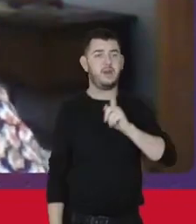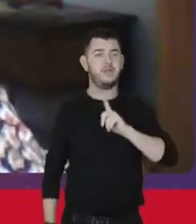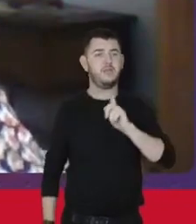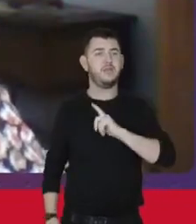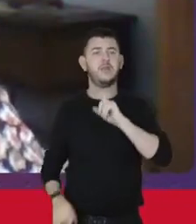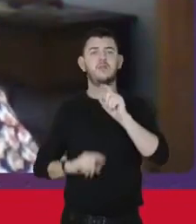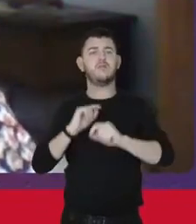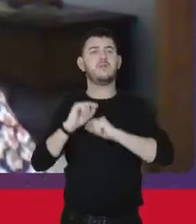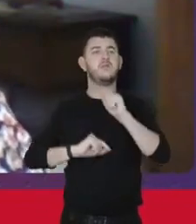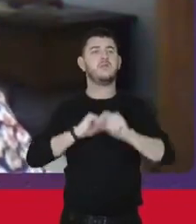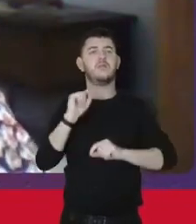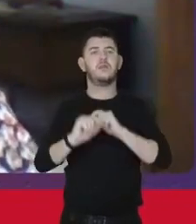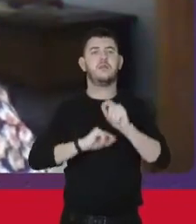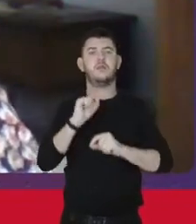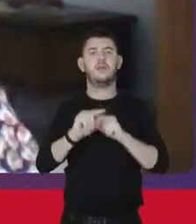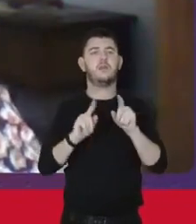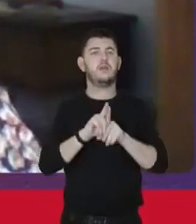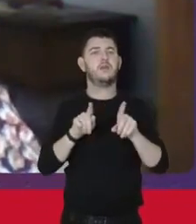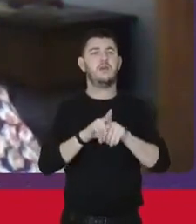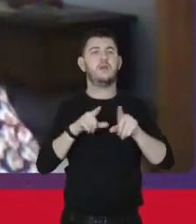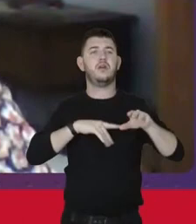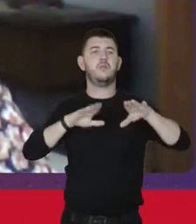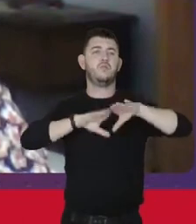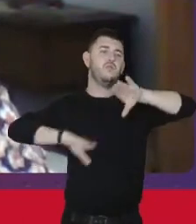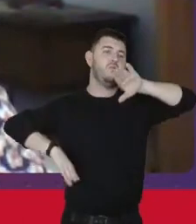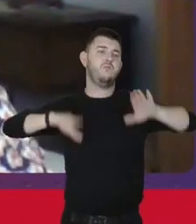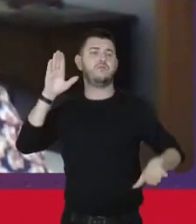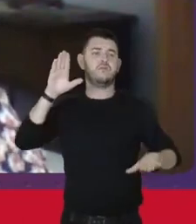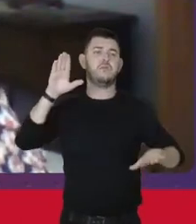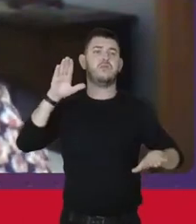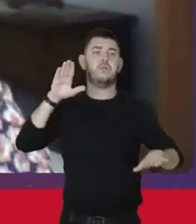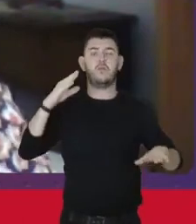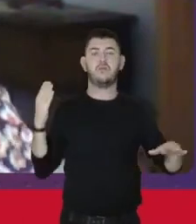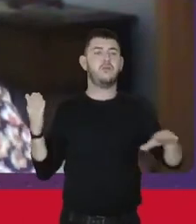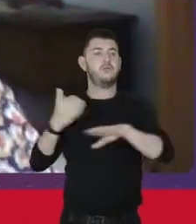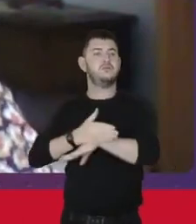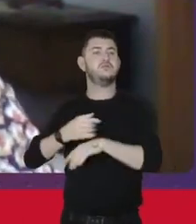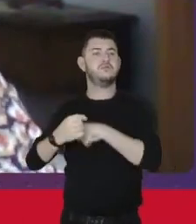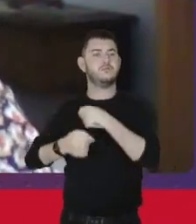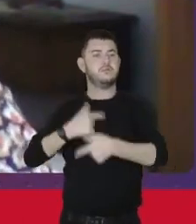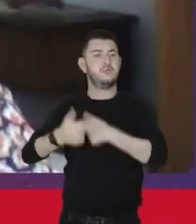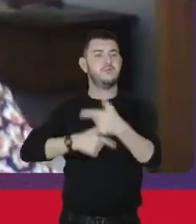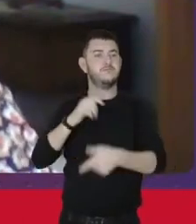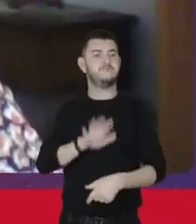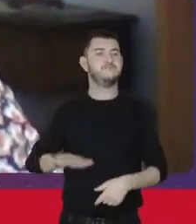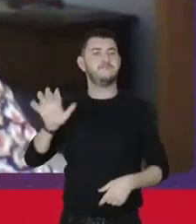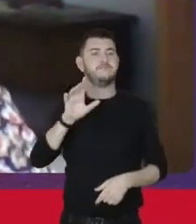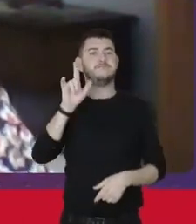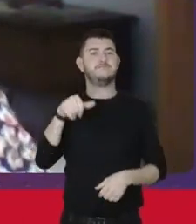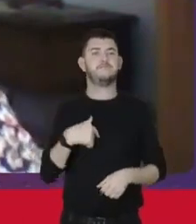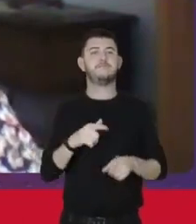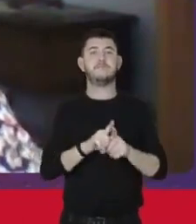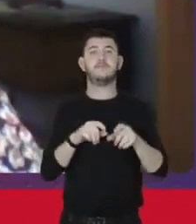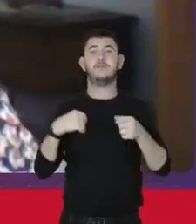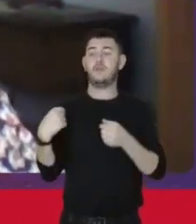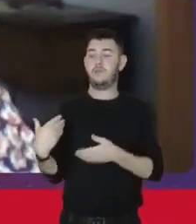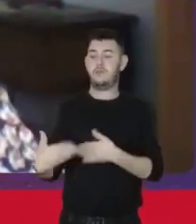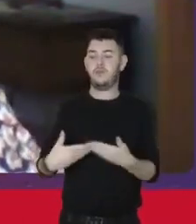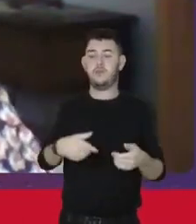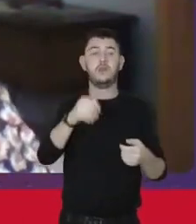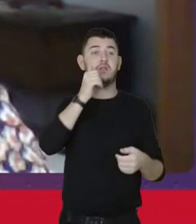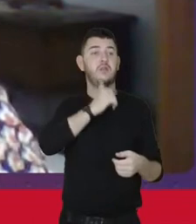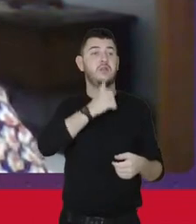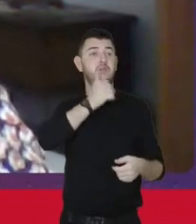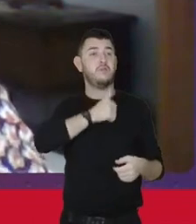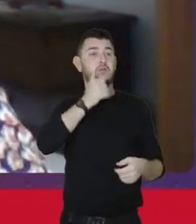profundas, enormes desigualdades de acesso ao mercado de trabalho. O processo de integração, por exemplo, das